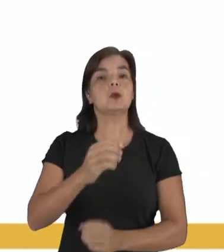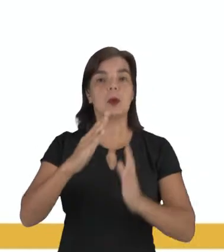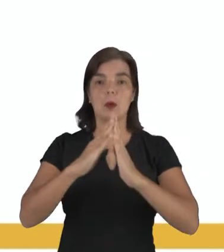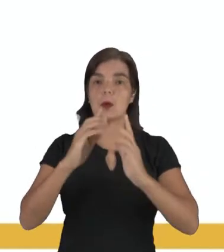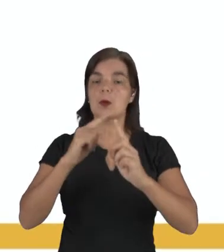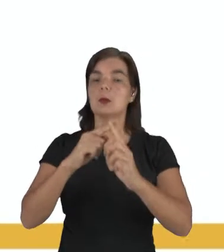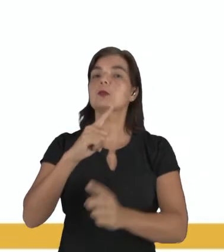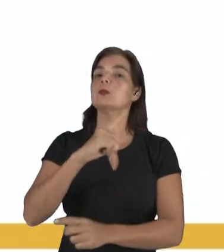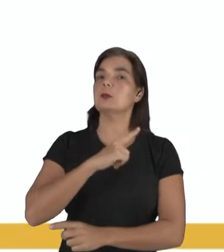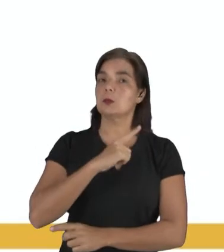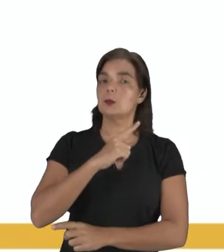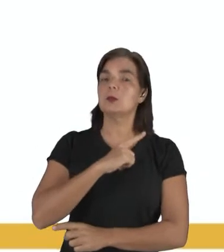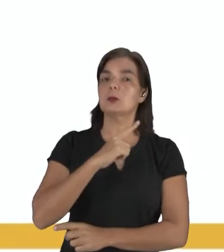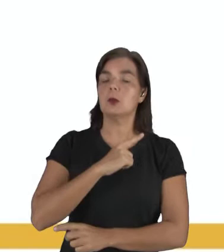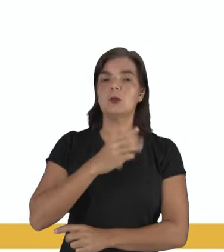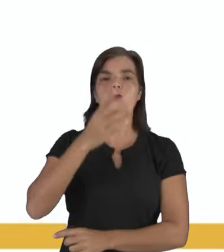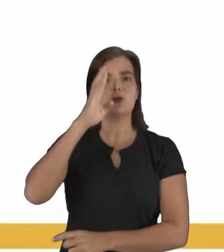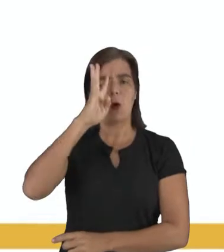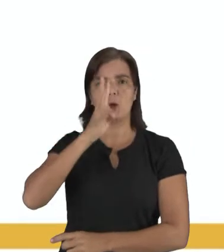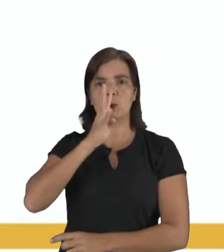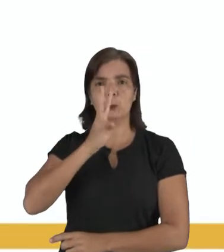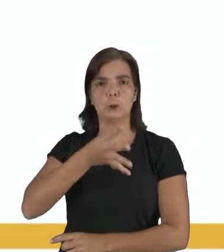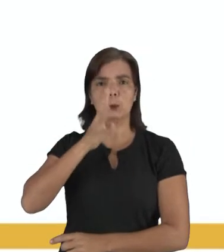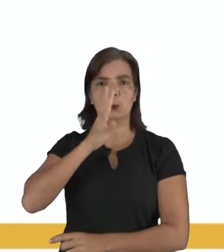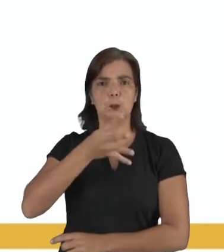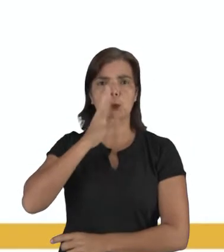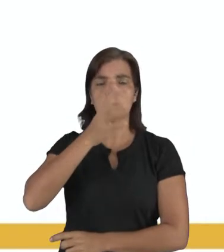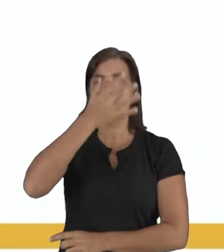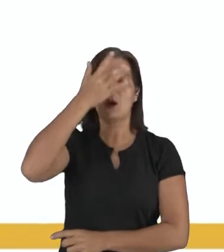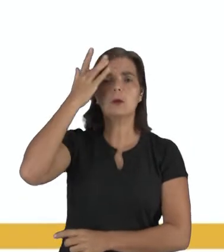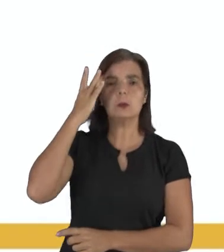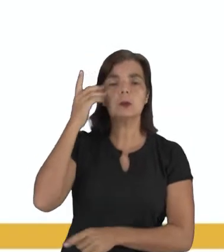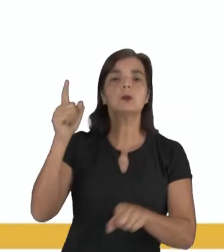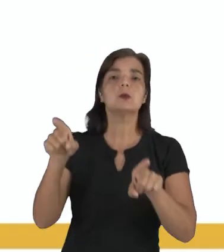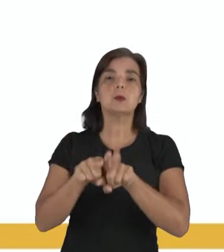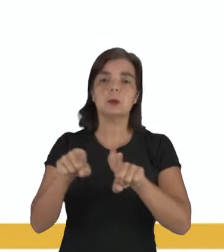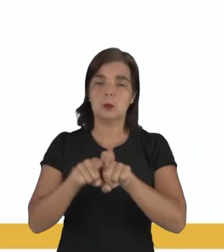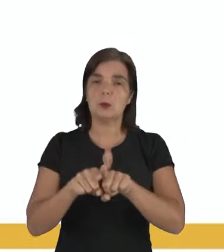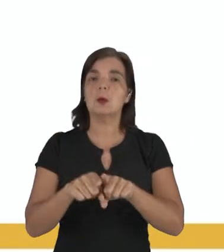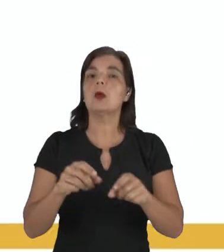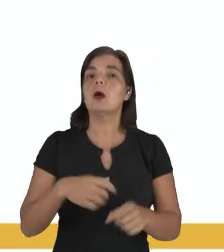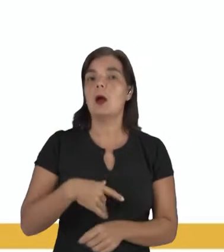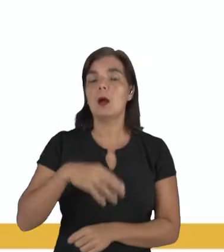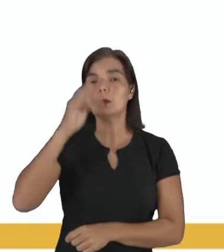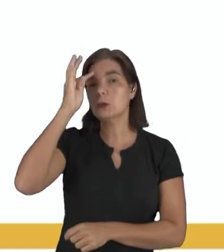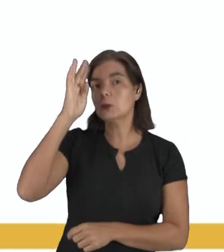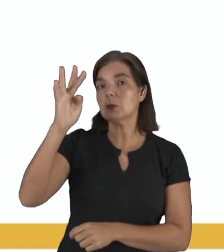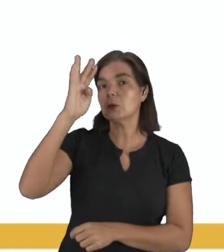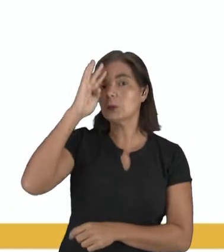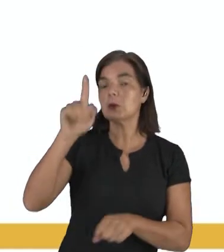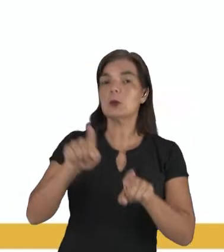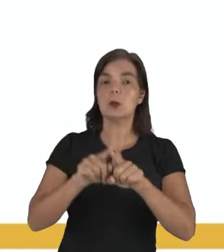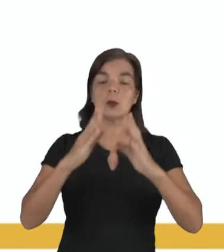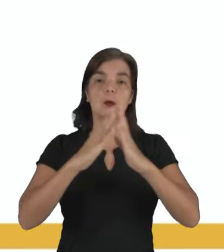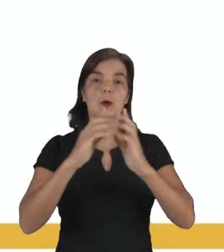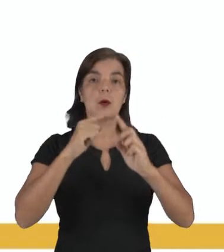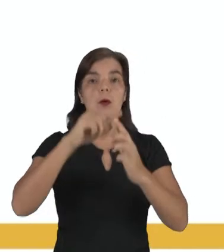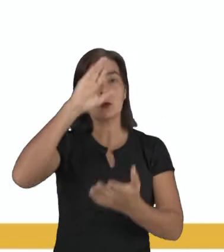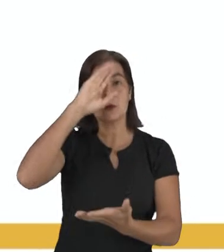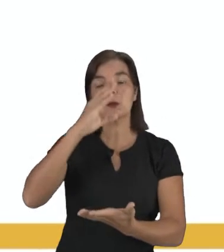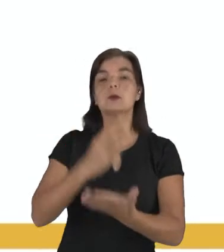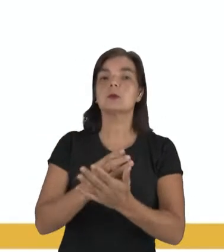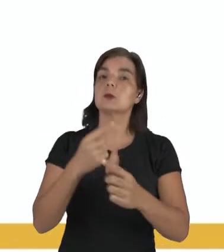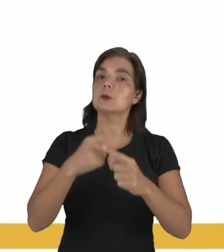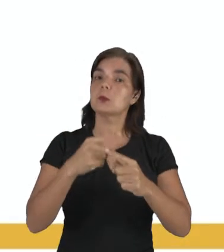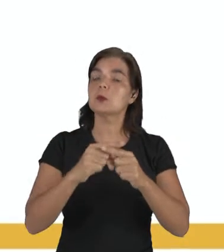tinha, inclusive o poder de julgar as pessoas na qual se opunham às teorias em que a igreja